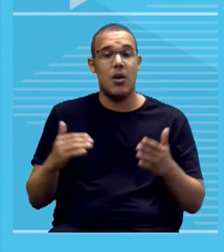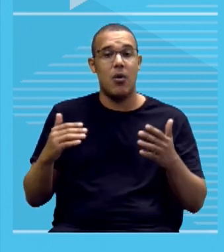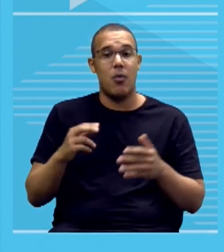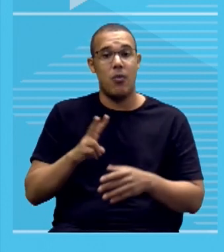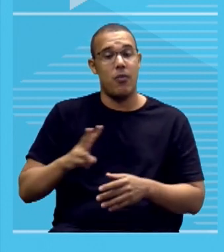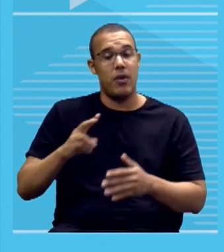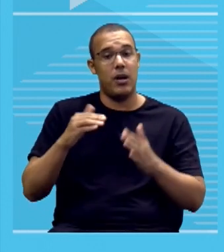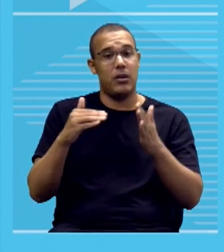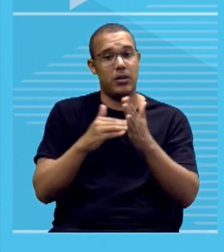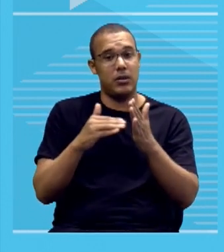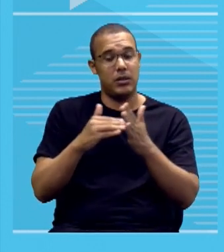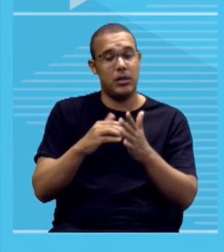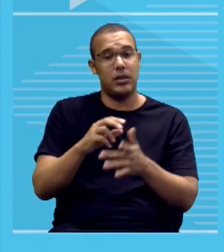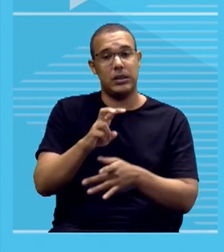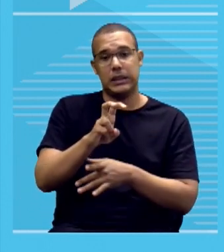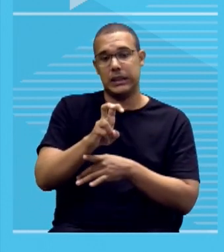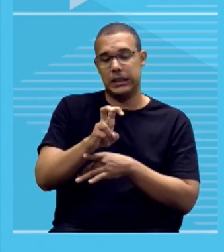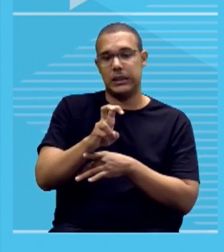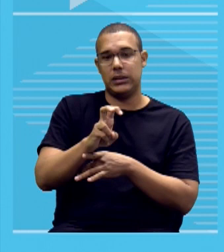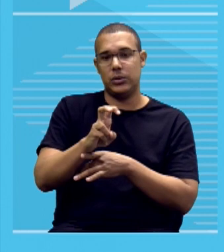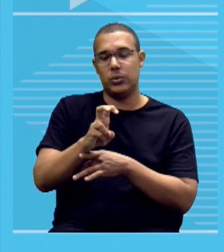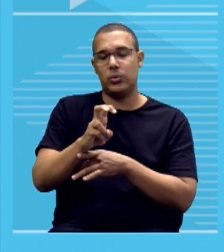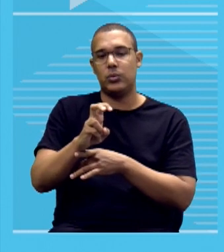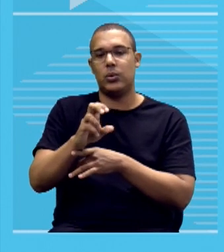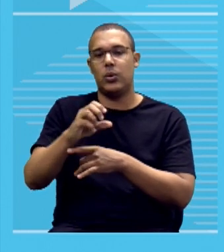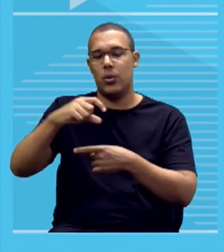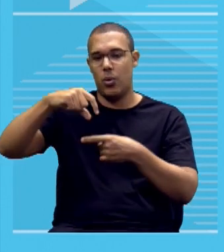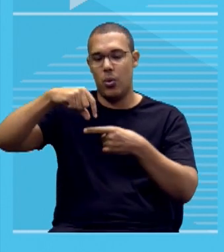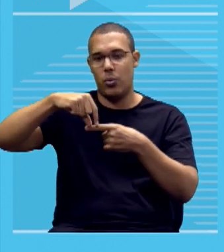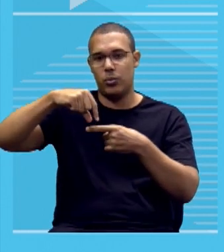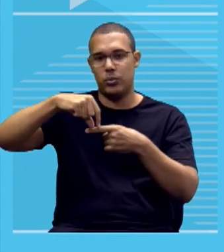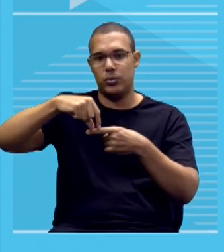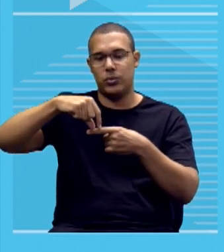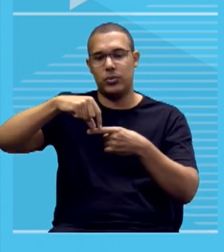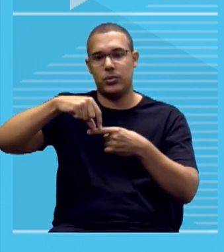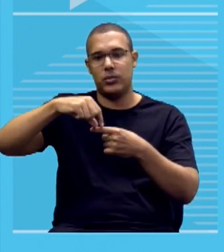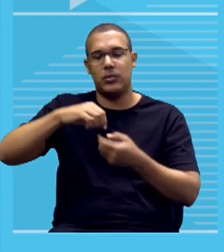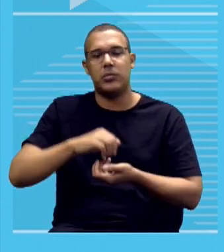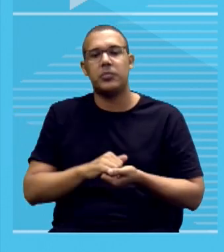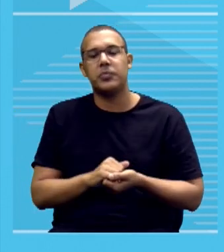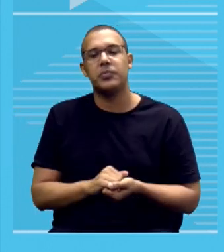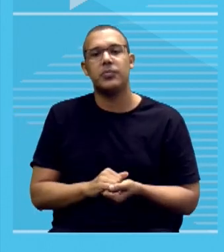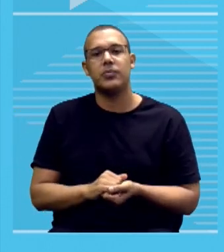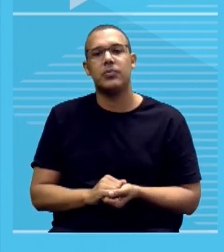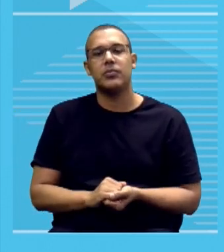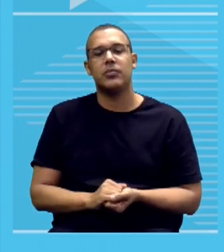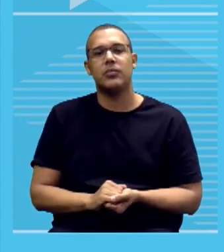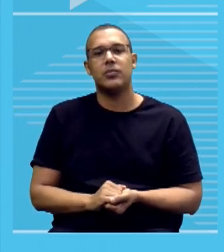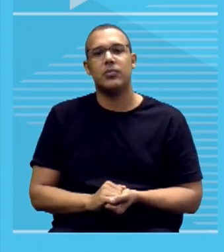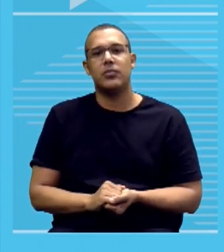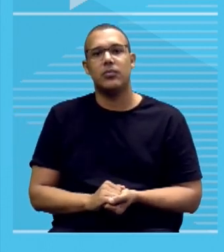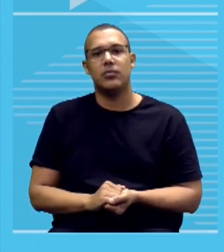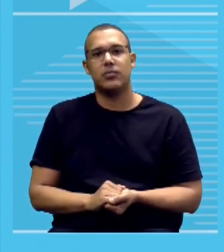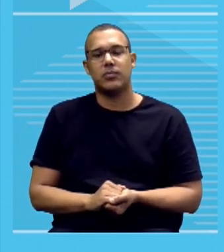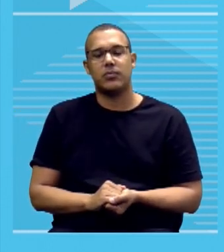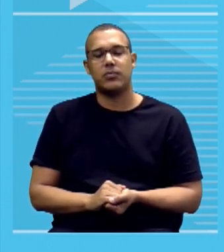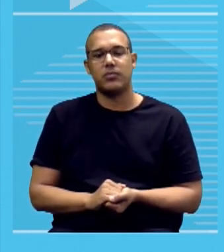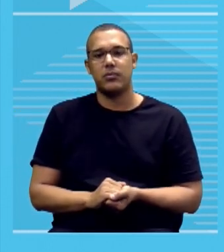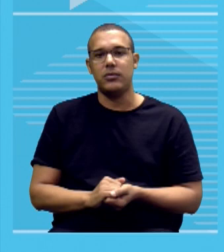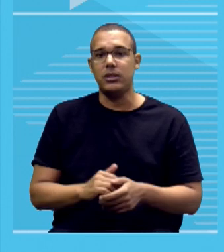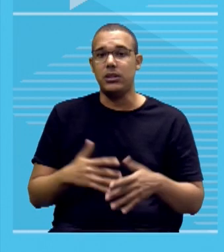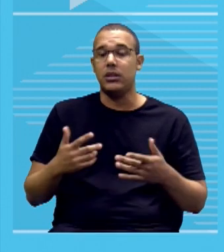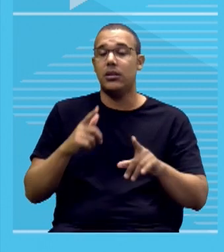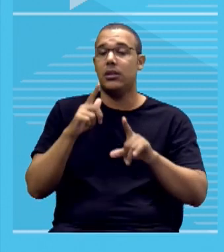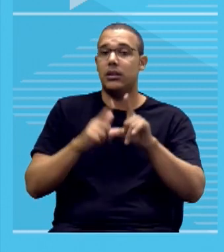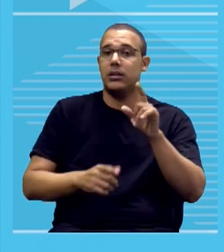daria 5 ohms, tá bom? Então você teria o valor da força eletromotriz e da resistência. Nosso gabarito